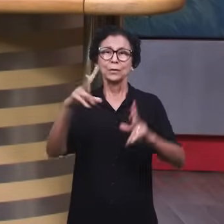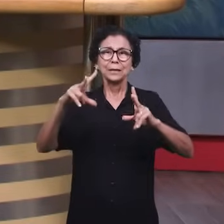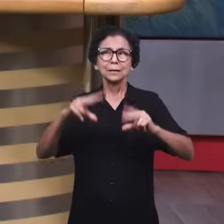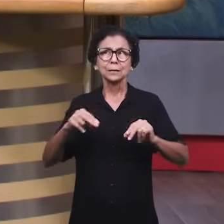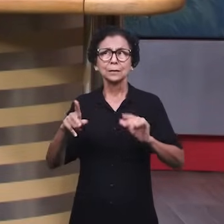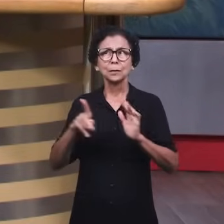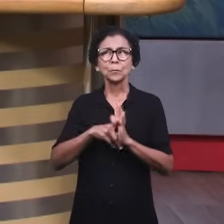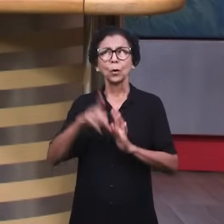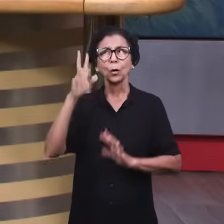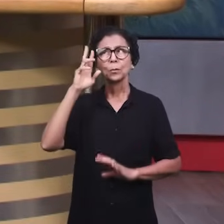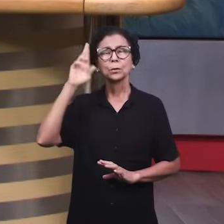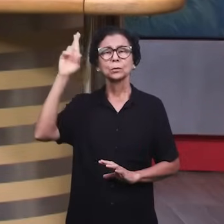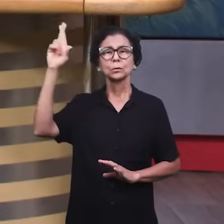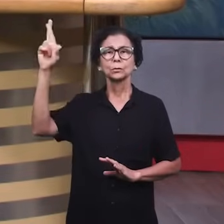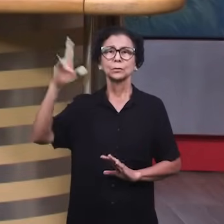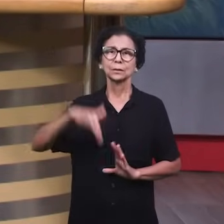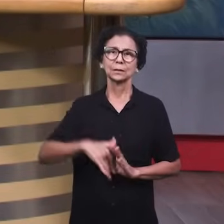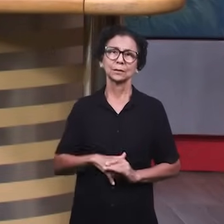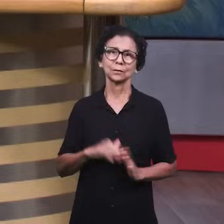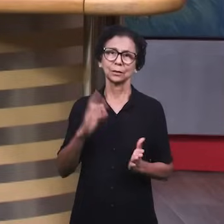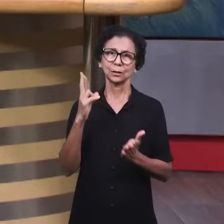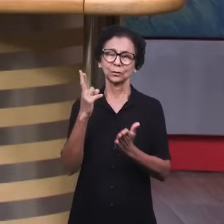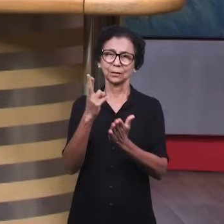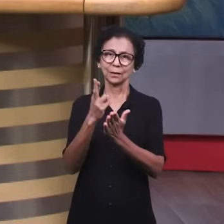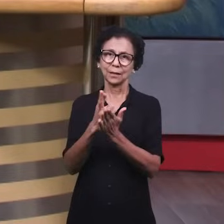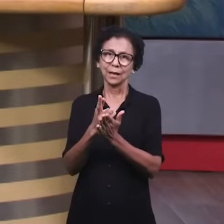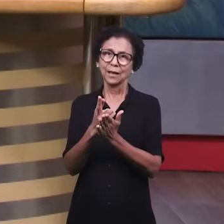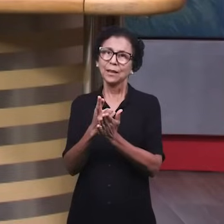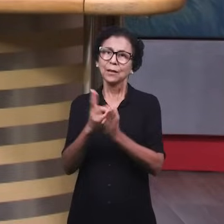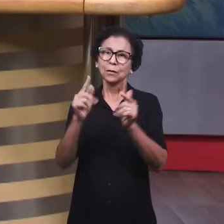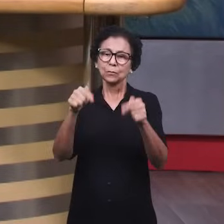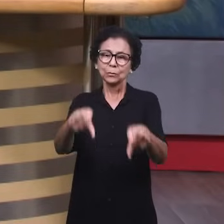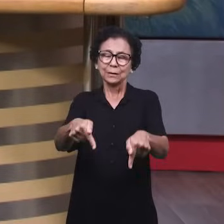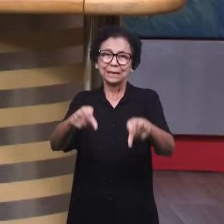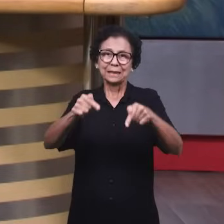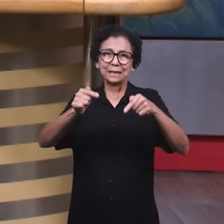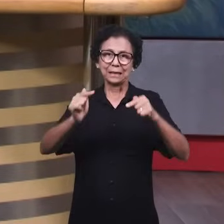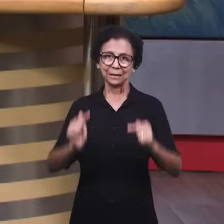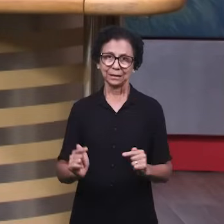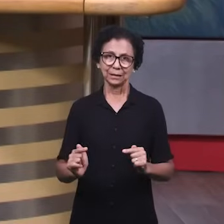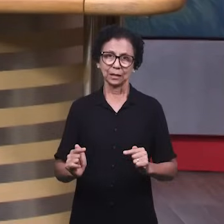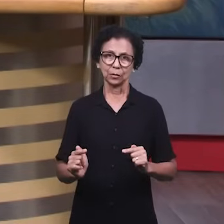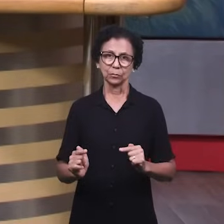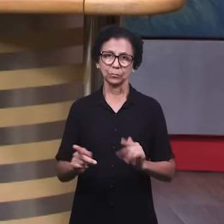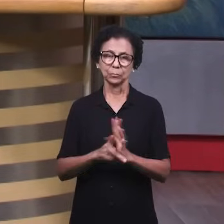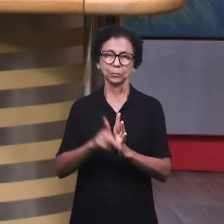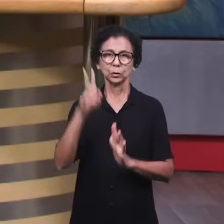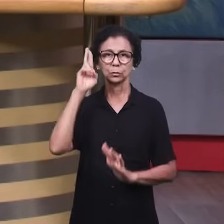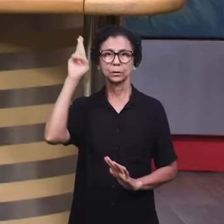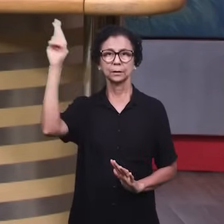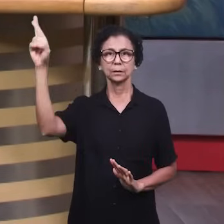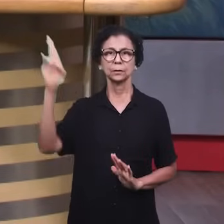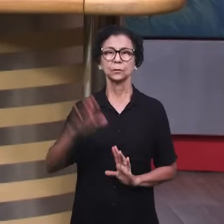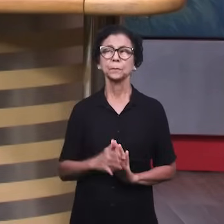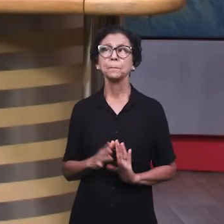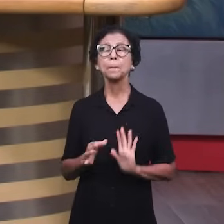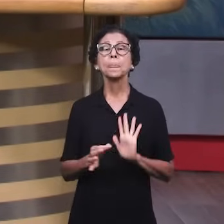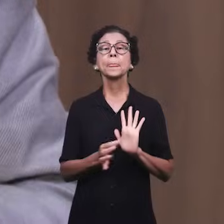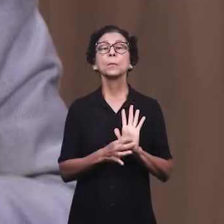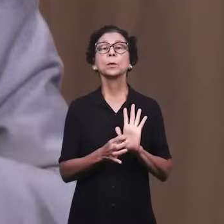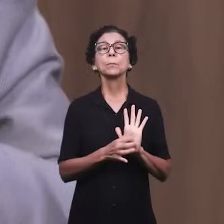ventre o seu galardão então Eh qual é o propósito do senhor quer dizer eh o que o